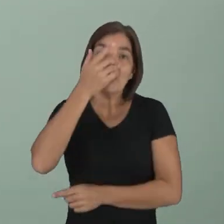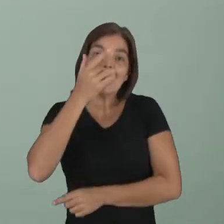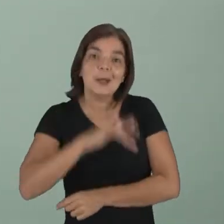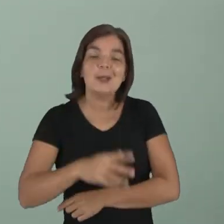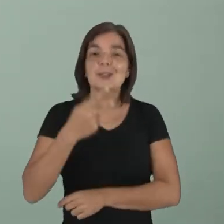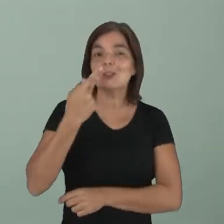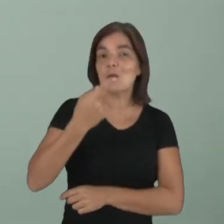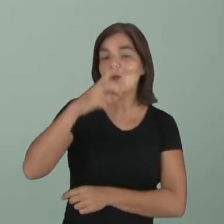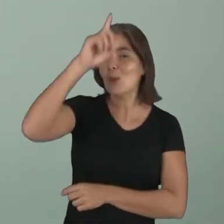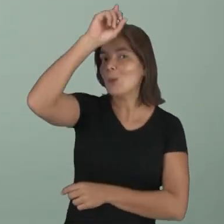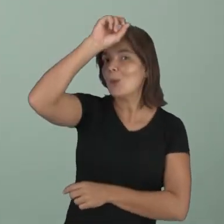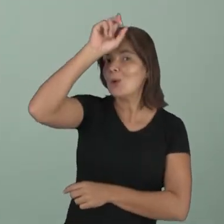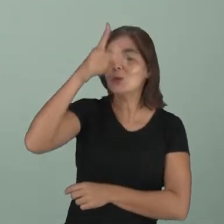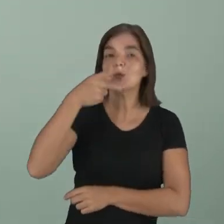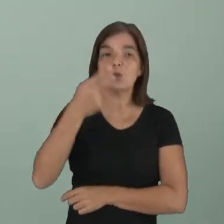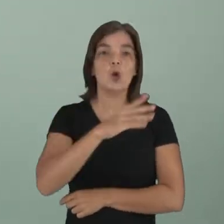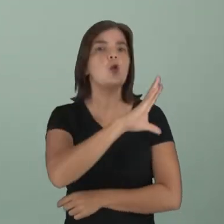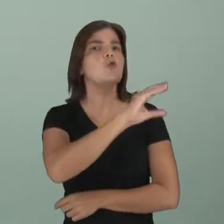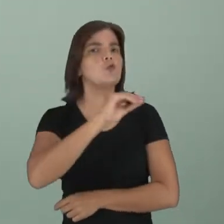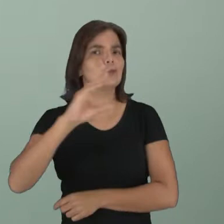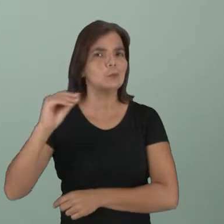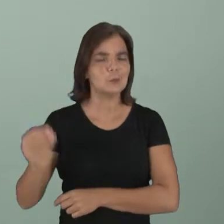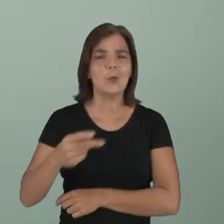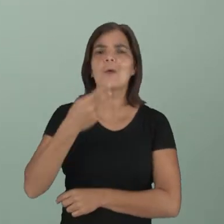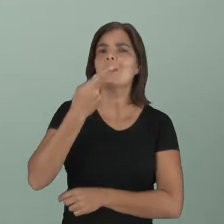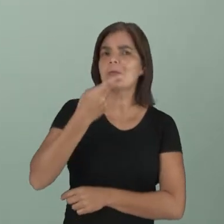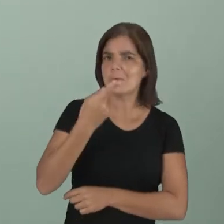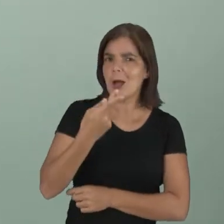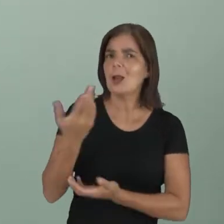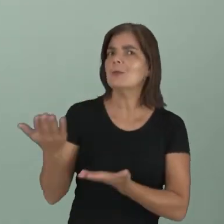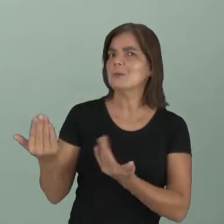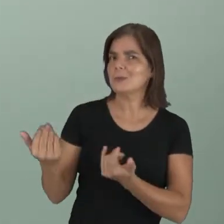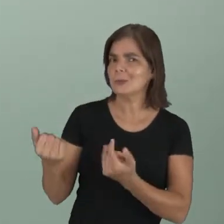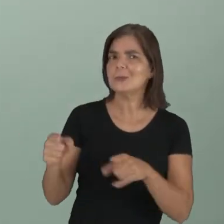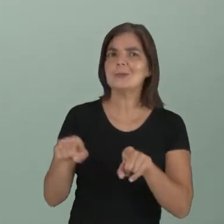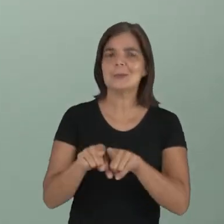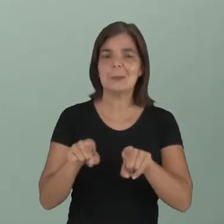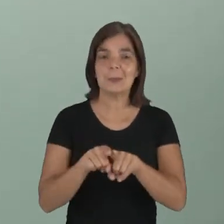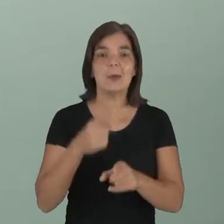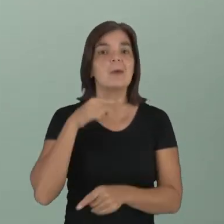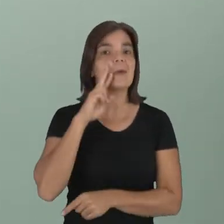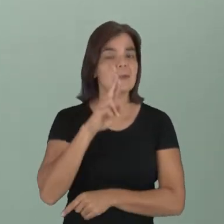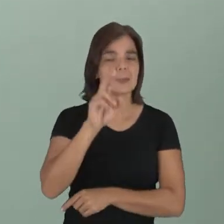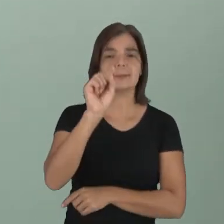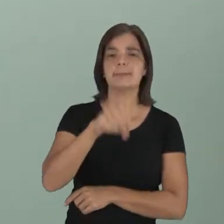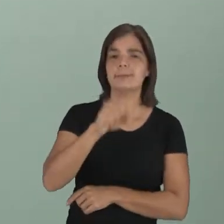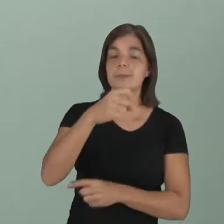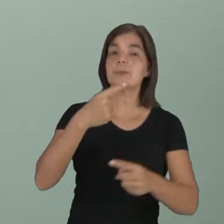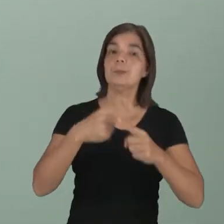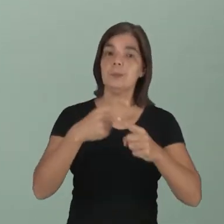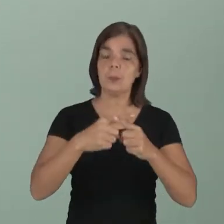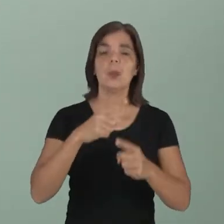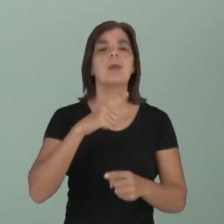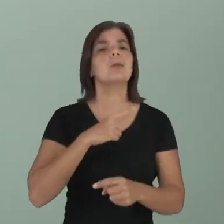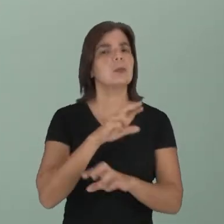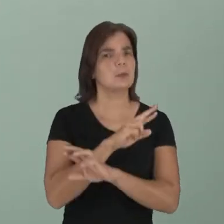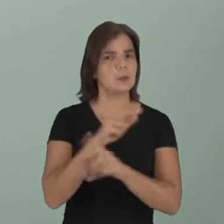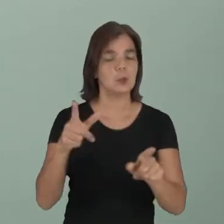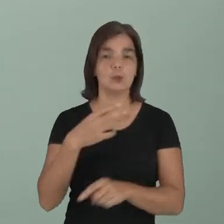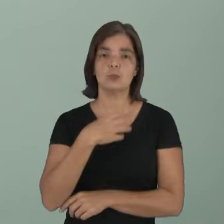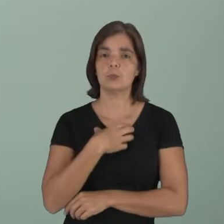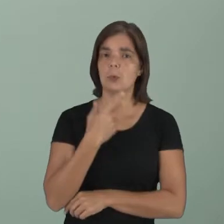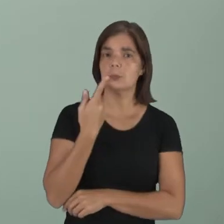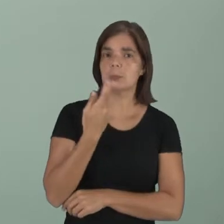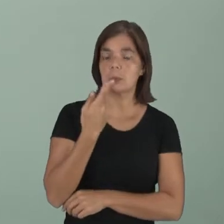criança fala, um adulto fala, um jovem fala? Espero que vocês tenham respondido que sim, porque tem diferenças na maneira